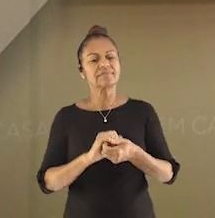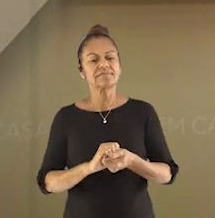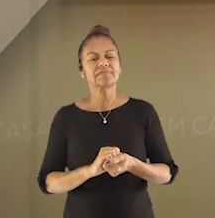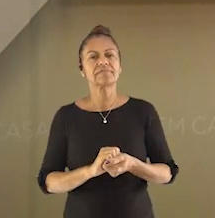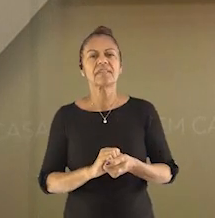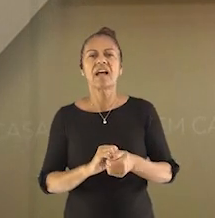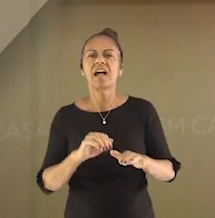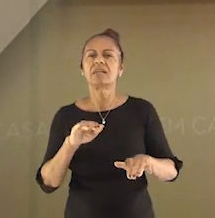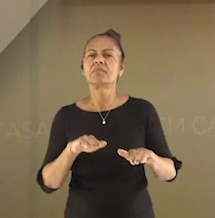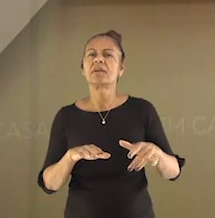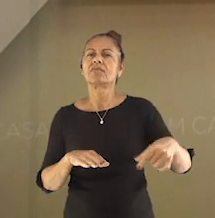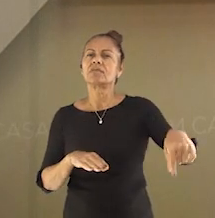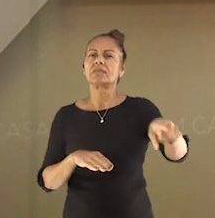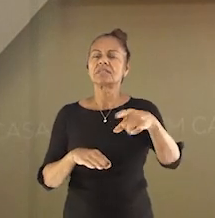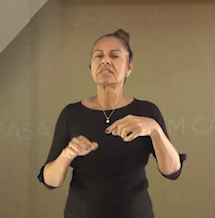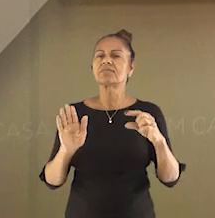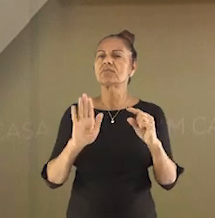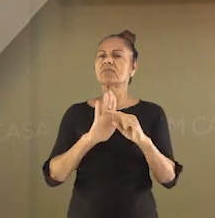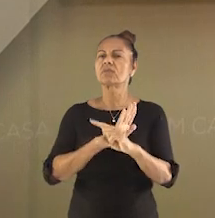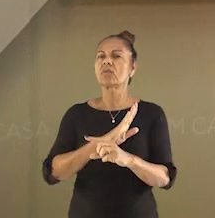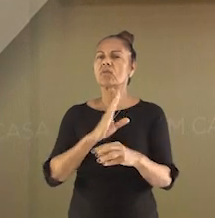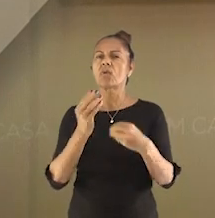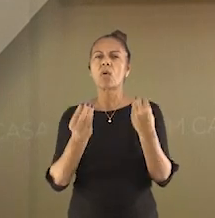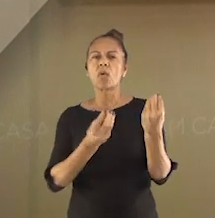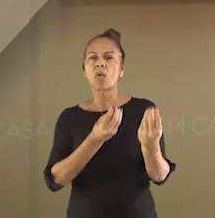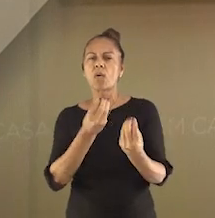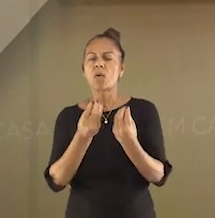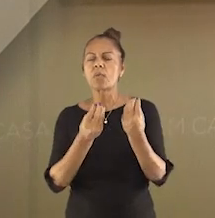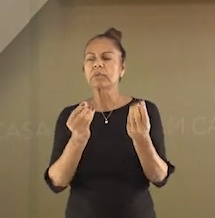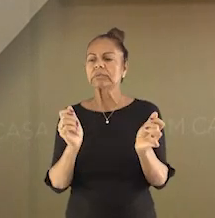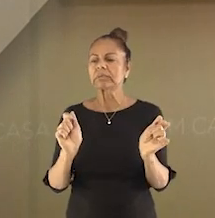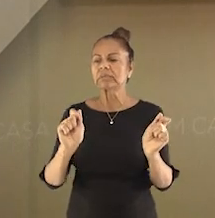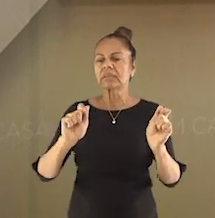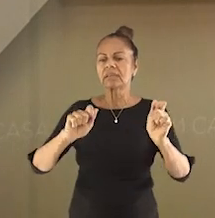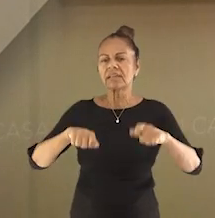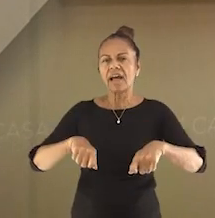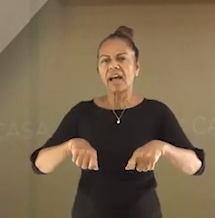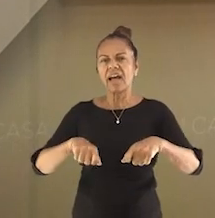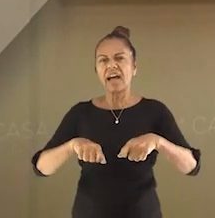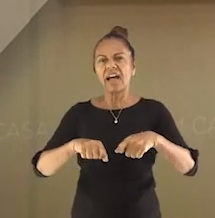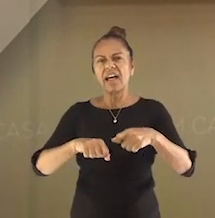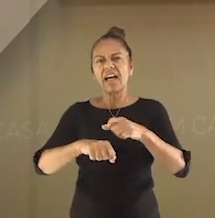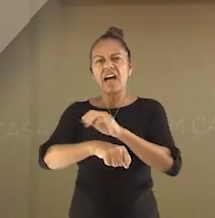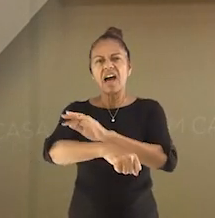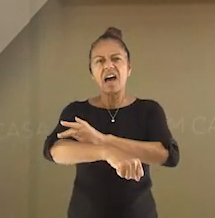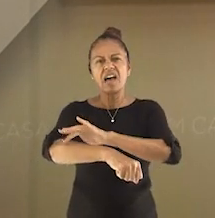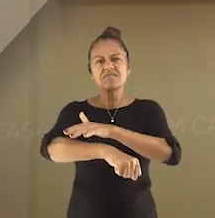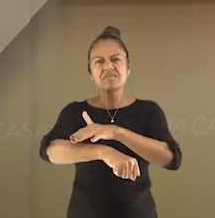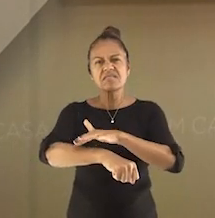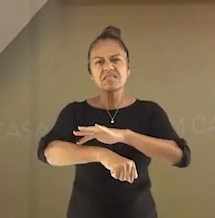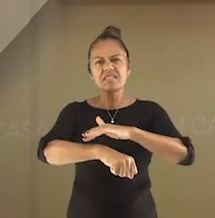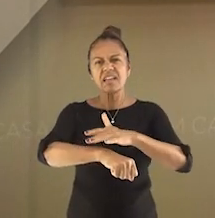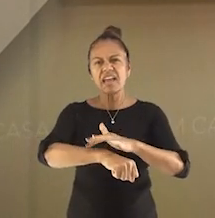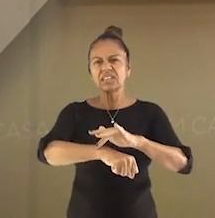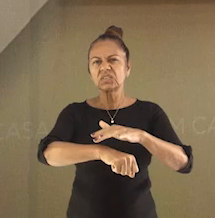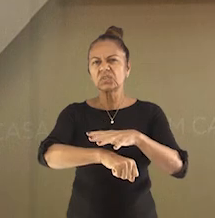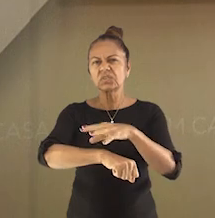solo. E vocês devem estar se perguntando, como é possível perceber a textura de alguma